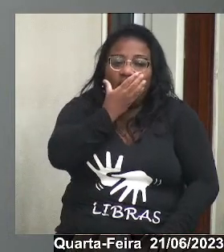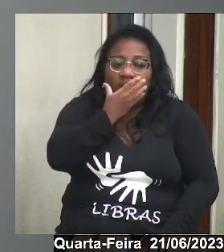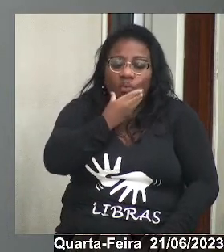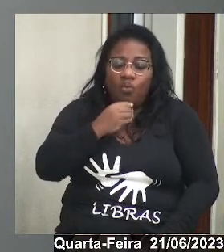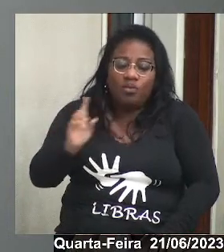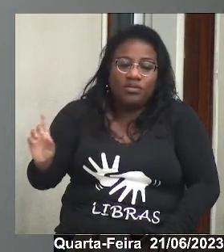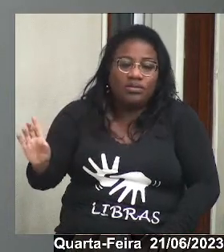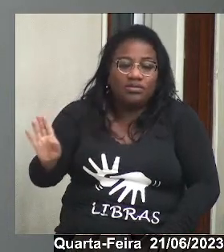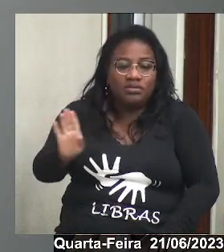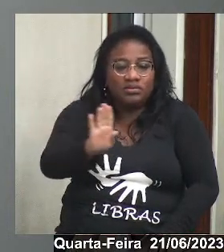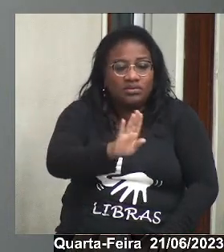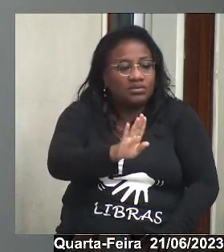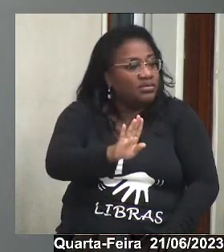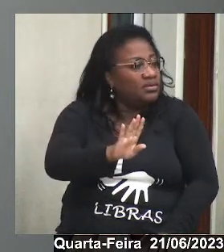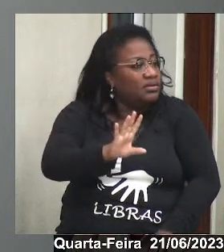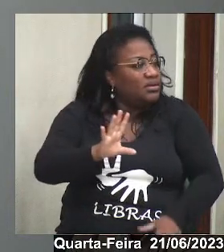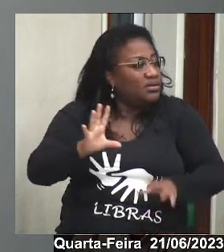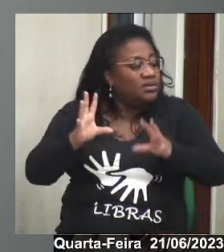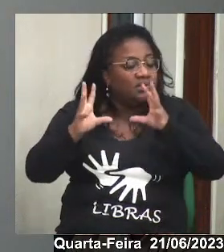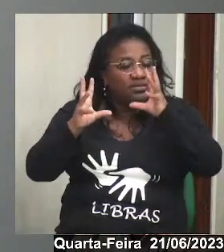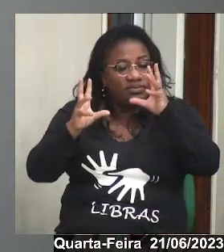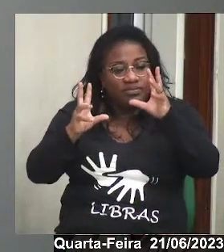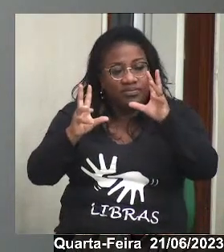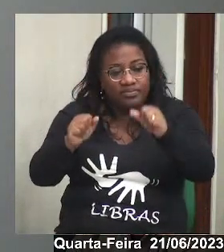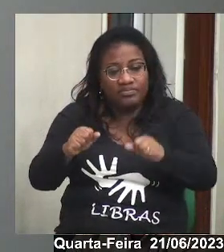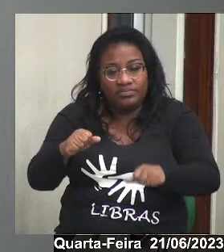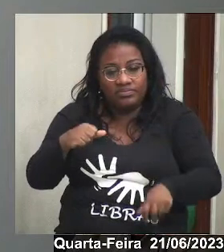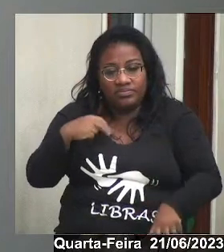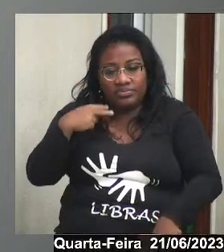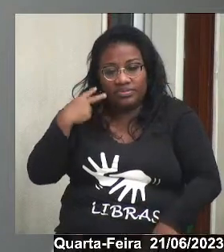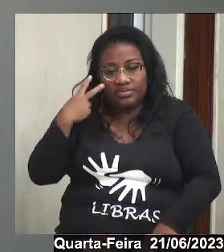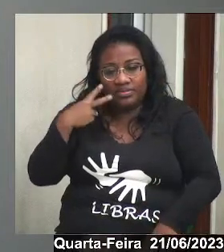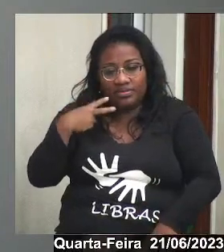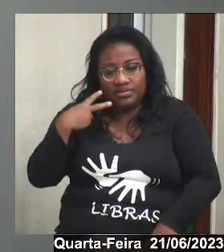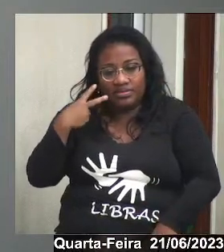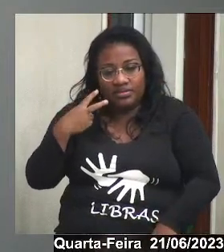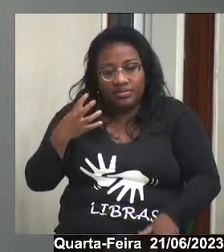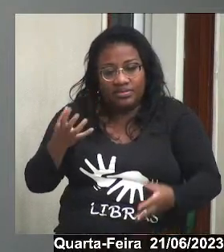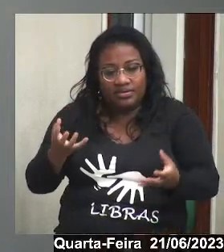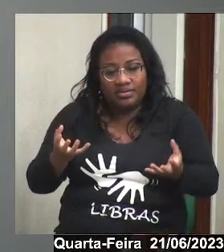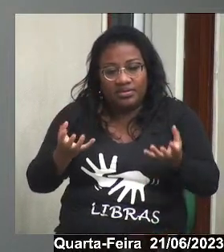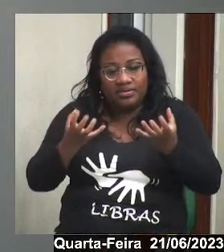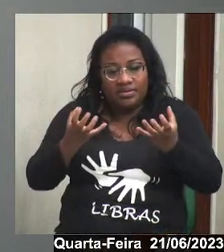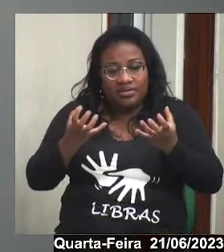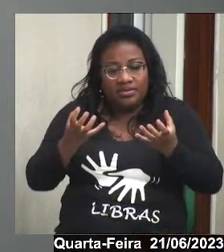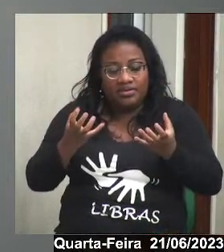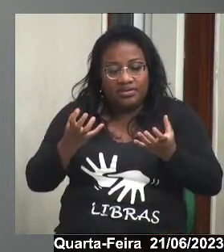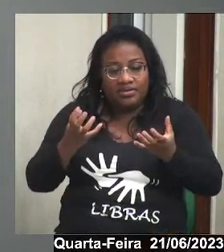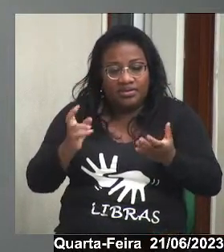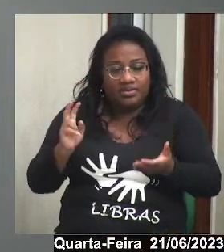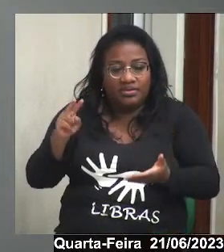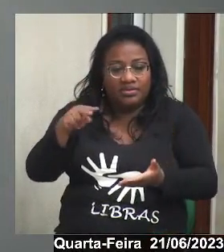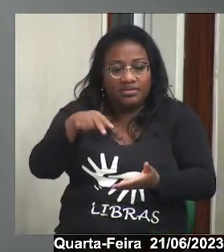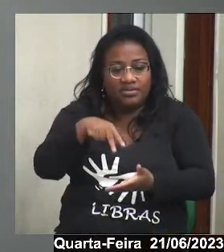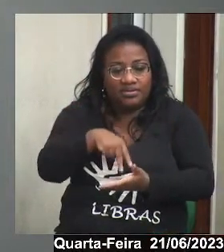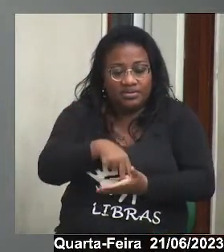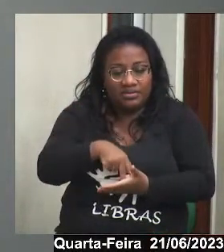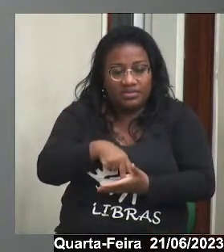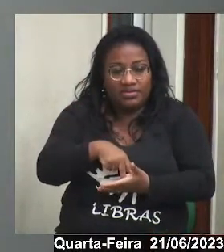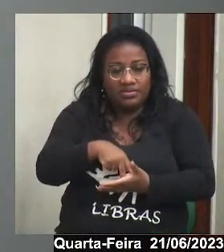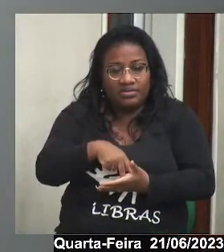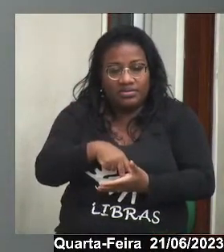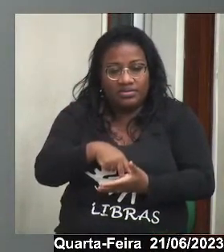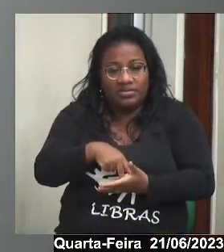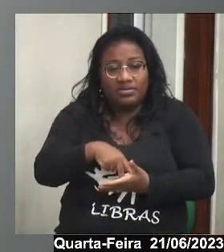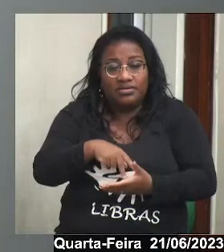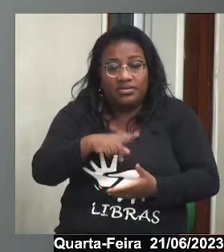Bom, senhores vereadores, público presente, eu quero retomar a questão da feira, mas antes eu preciso falar